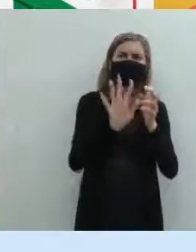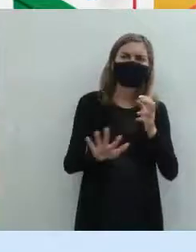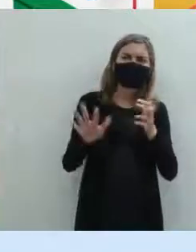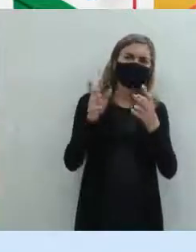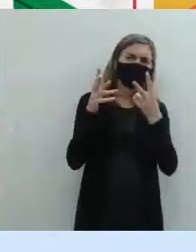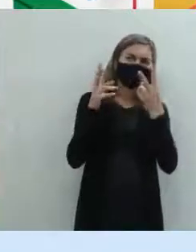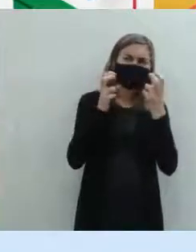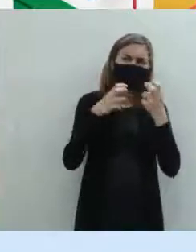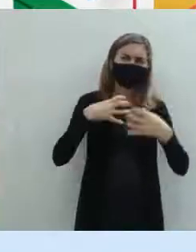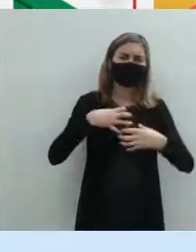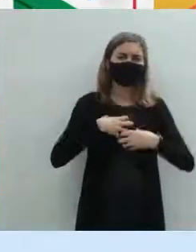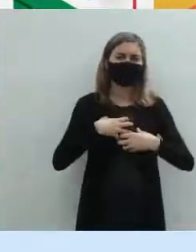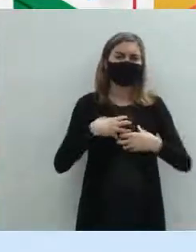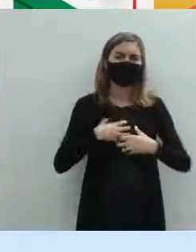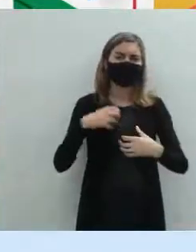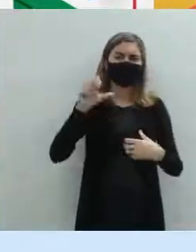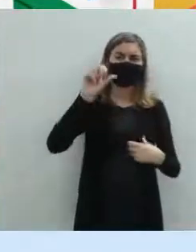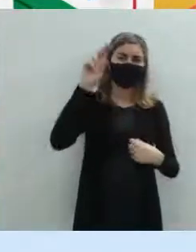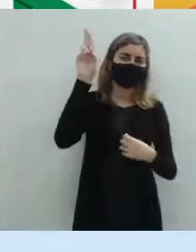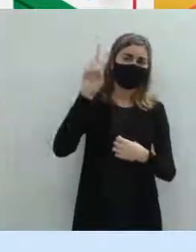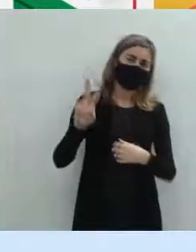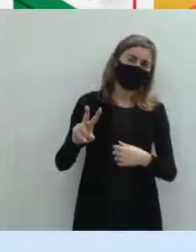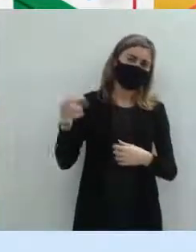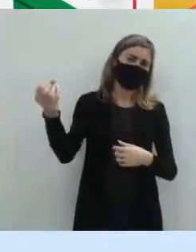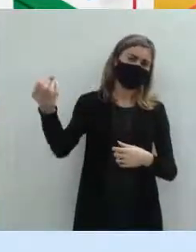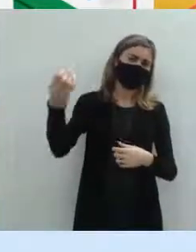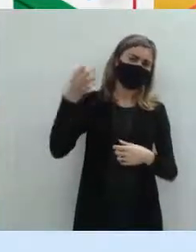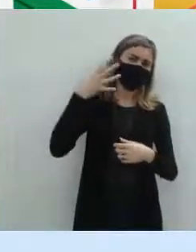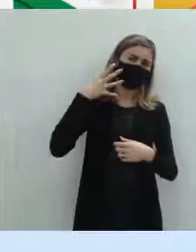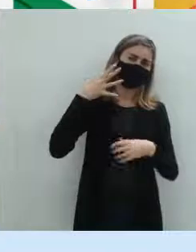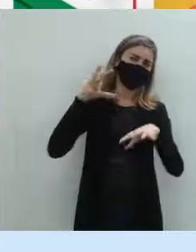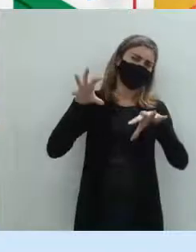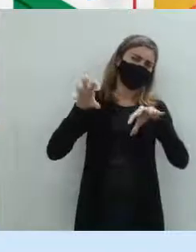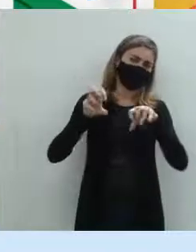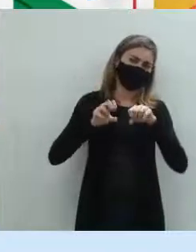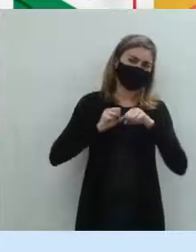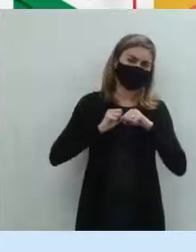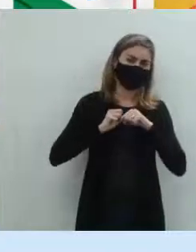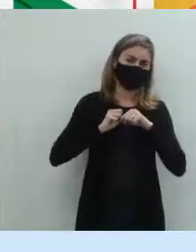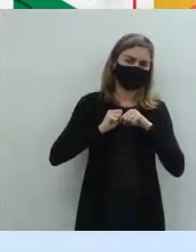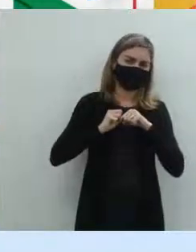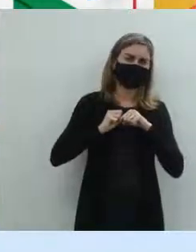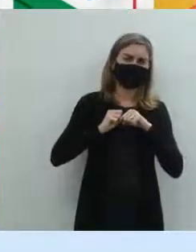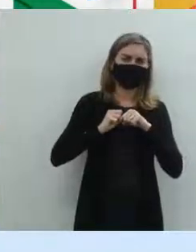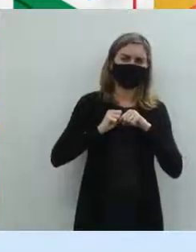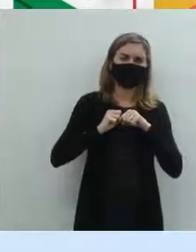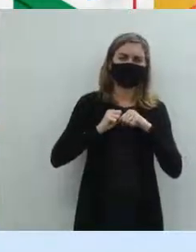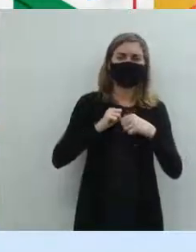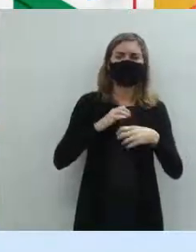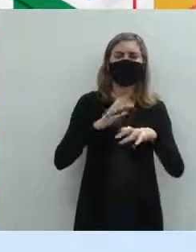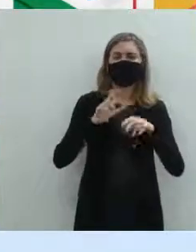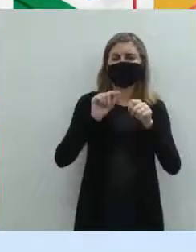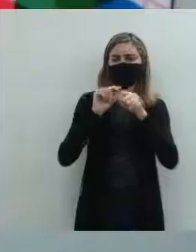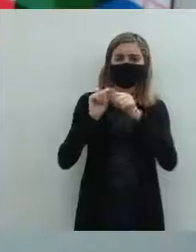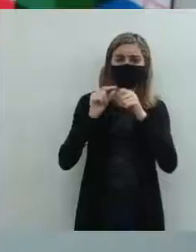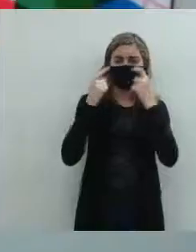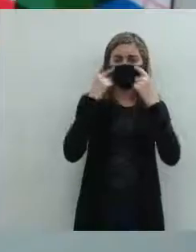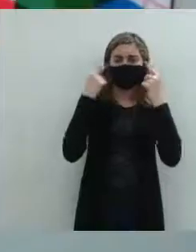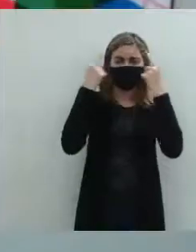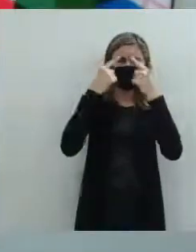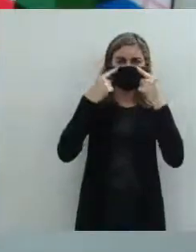ou sensação que a luz refletida ou absorvida pelos corpos produz nos